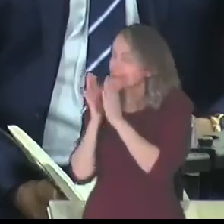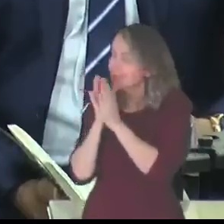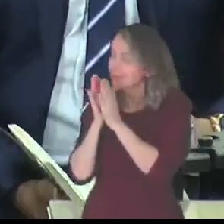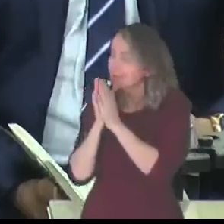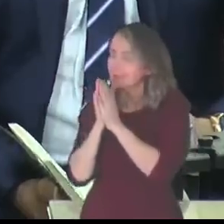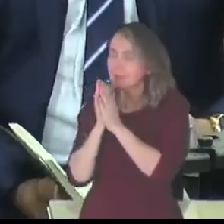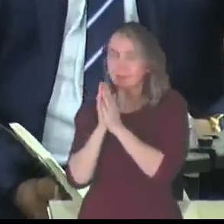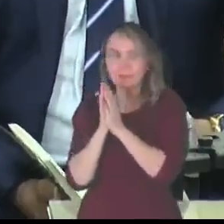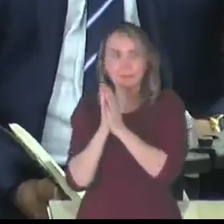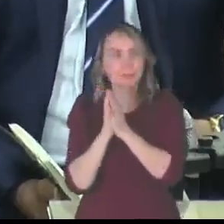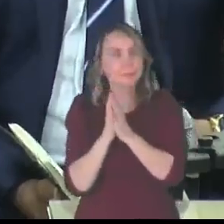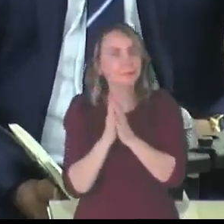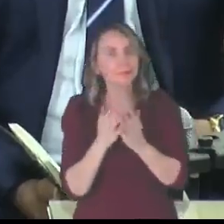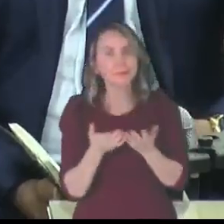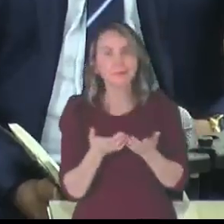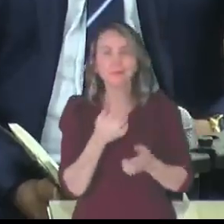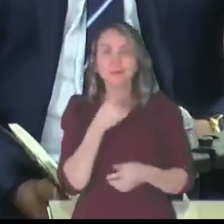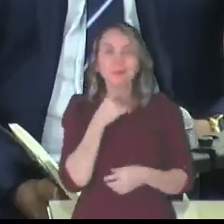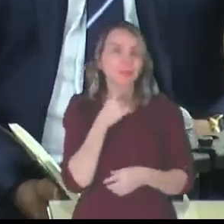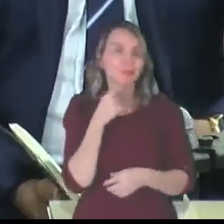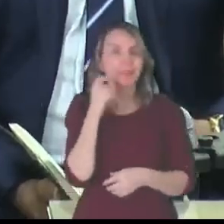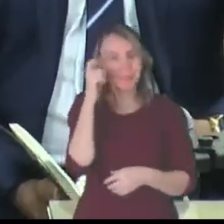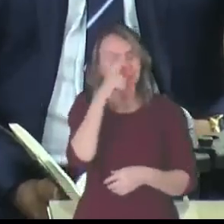senão você não vai ter tempo